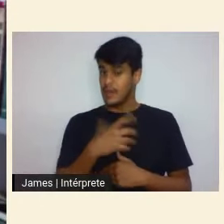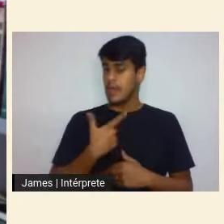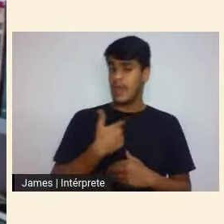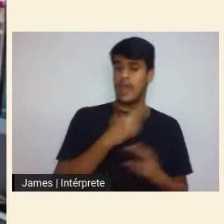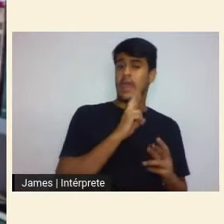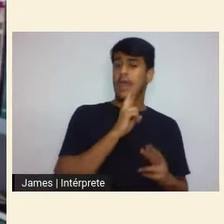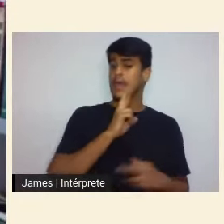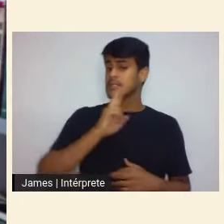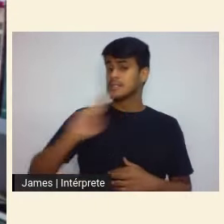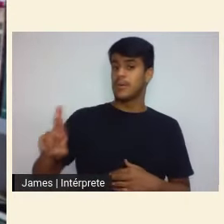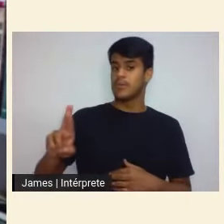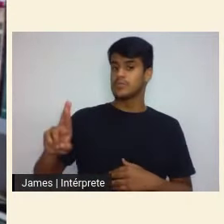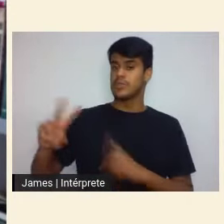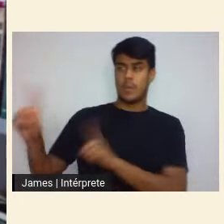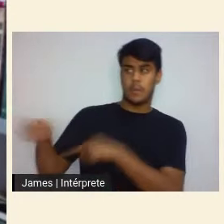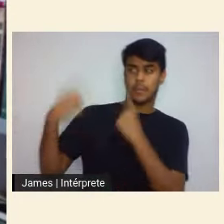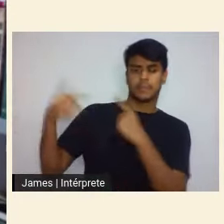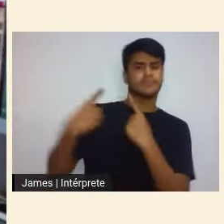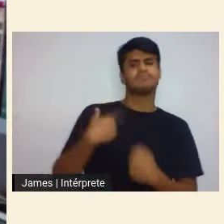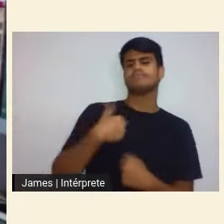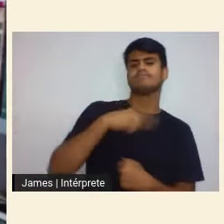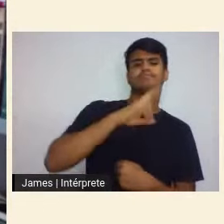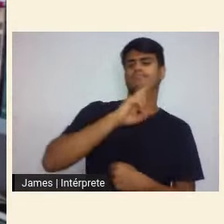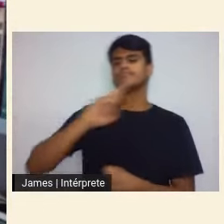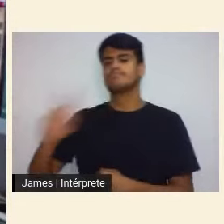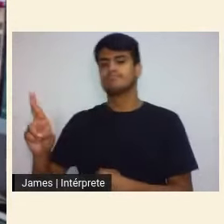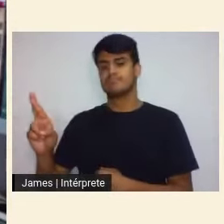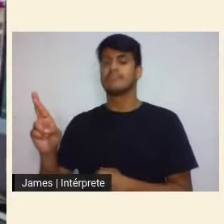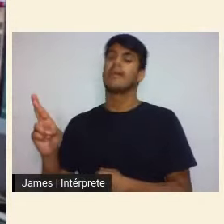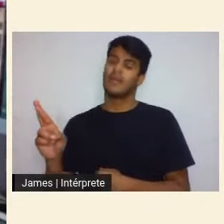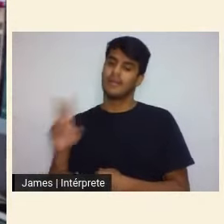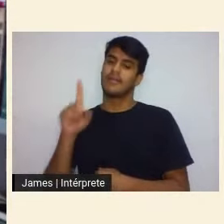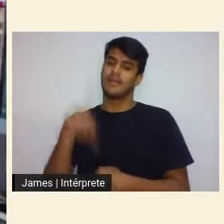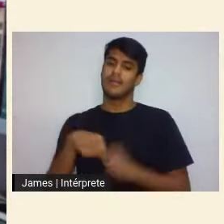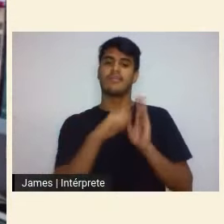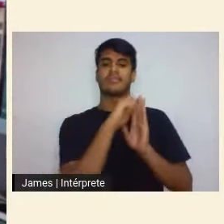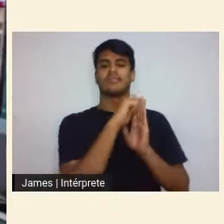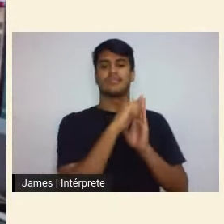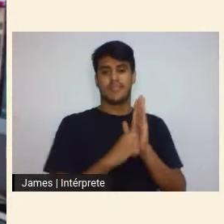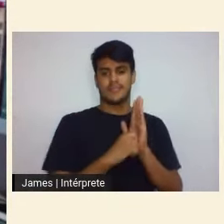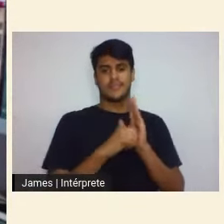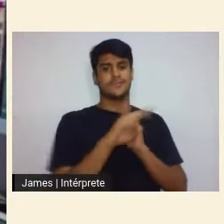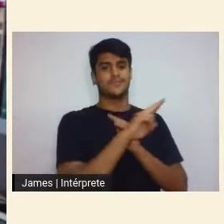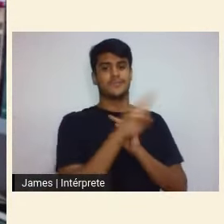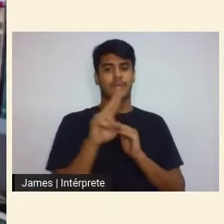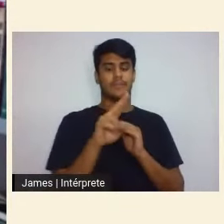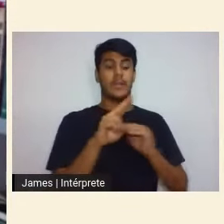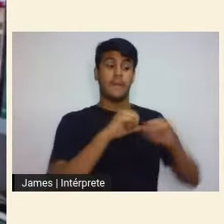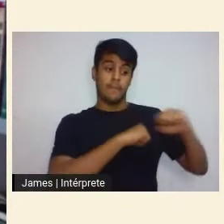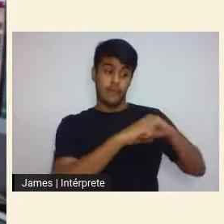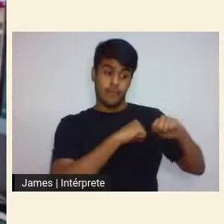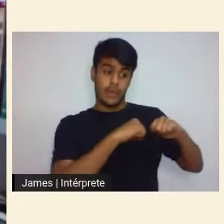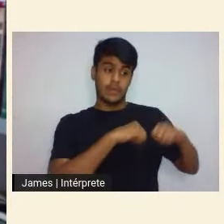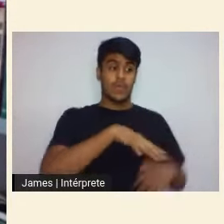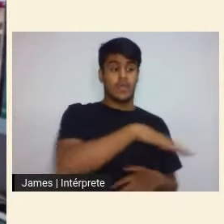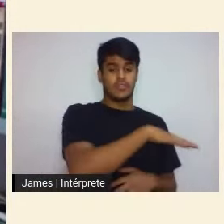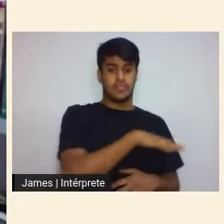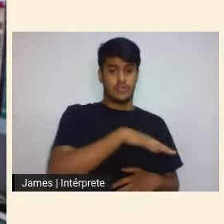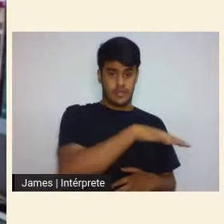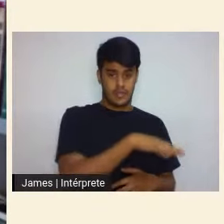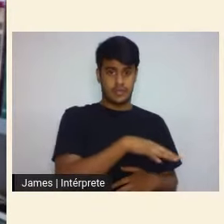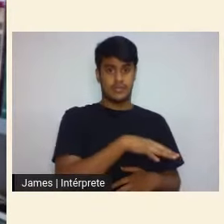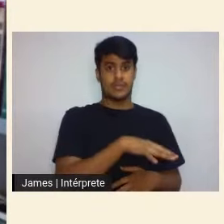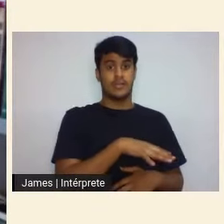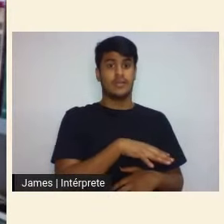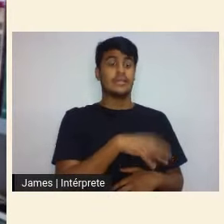provocação de Joaquim Enojosa com esse texto, né, O Movimento Regionalista a seu Modo Modernista